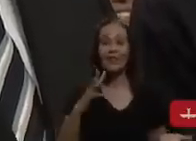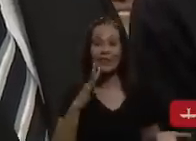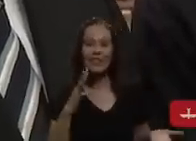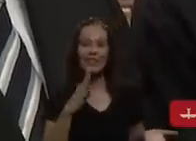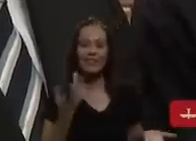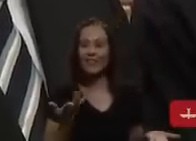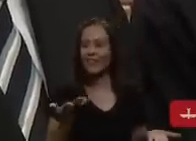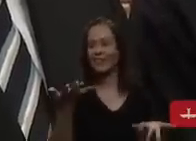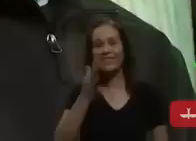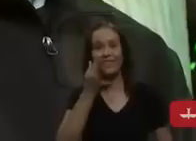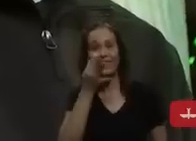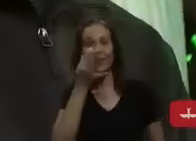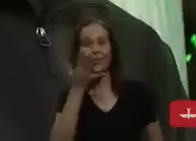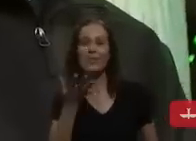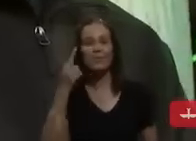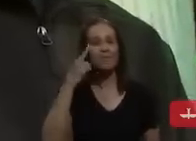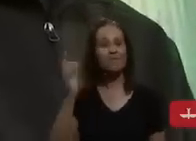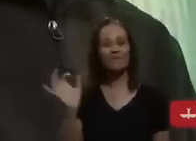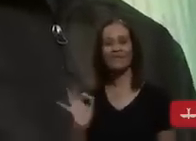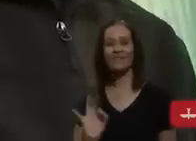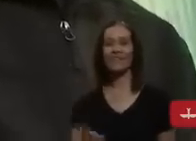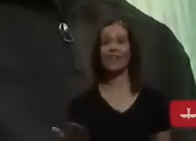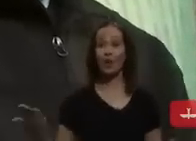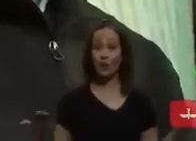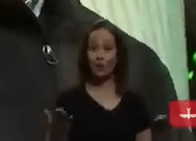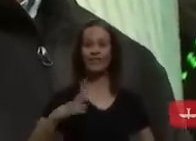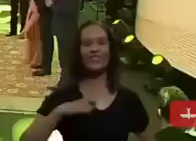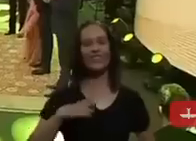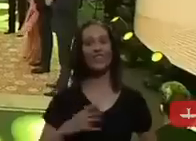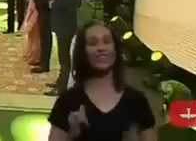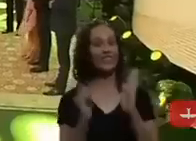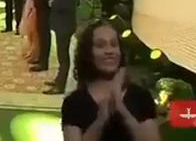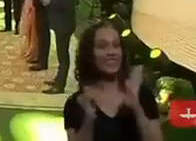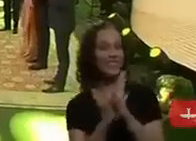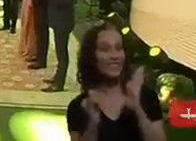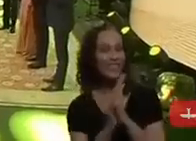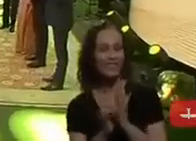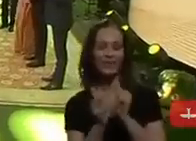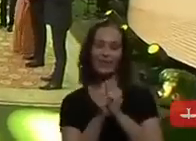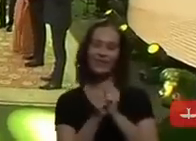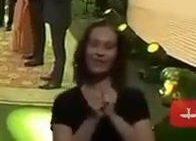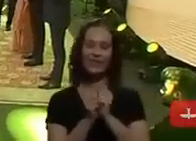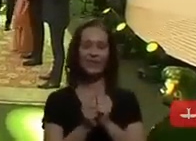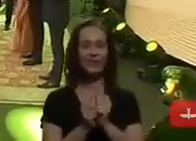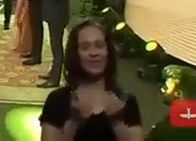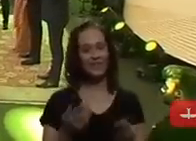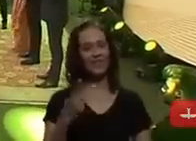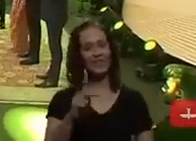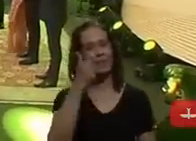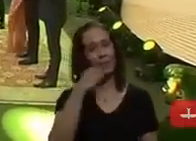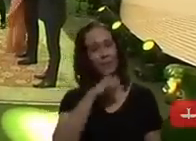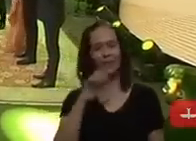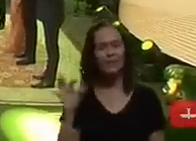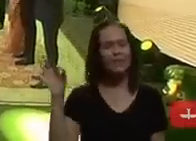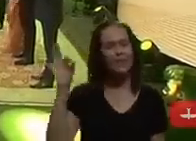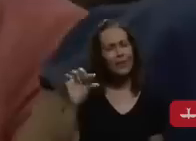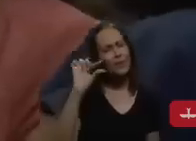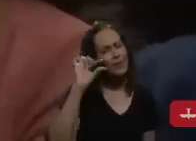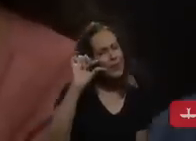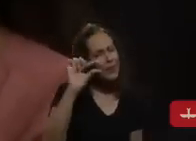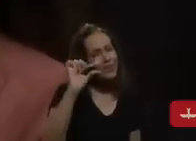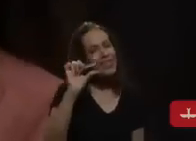vocês pessoalmente. E hoje tem uma intercessora dividindo com você, sua mãe espiritual, tá? Só um tiquinho,